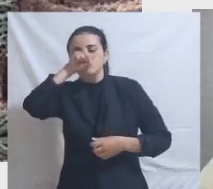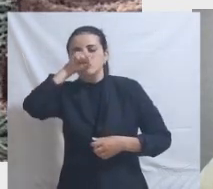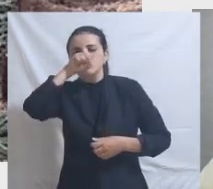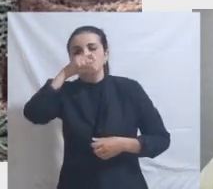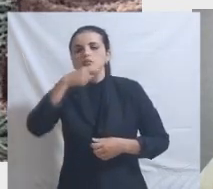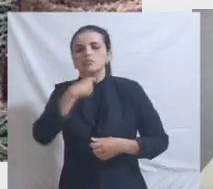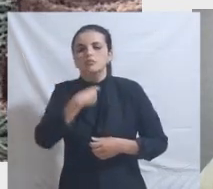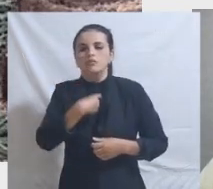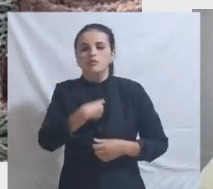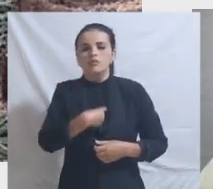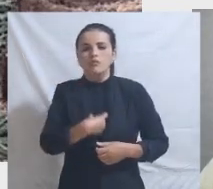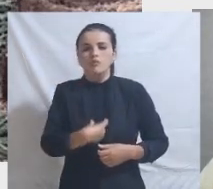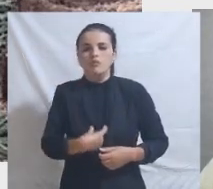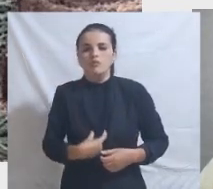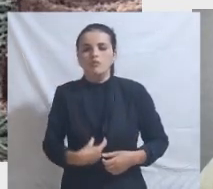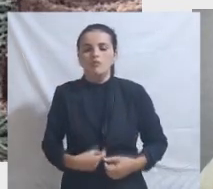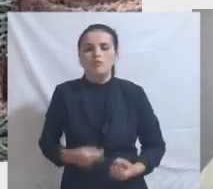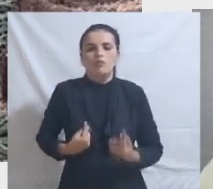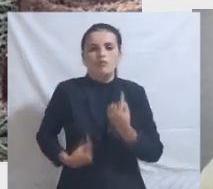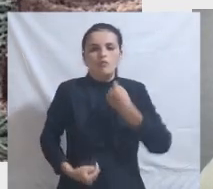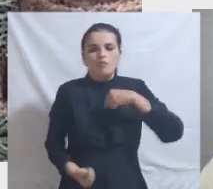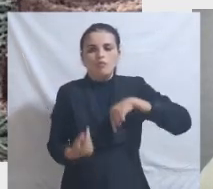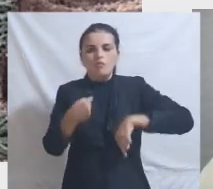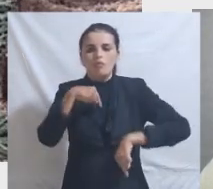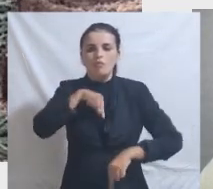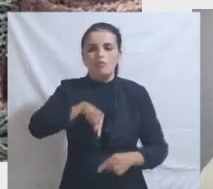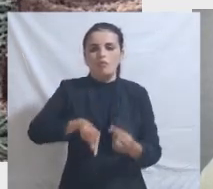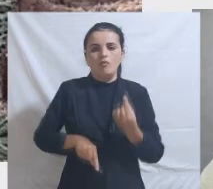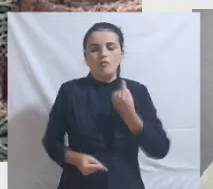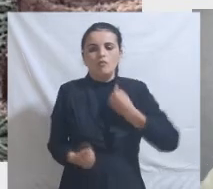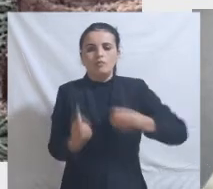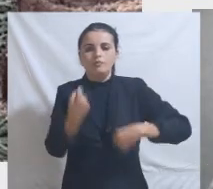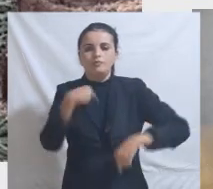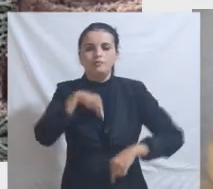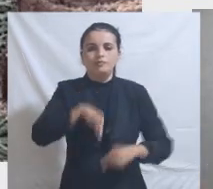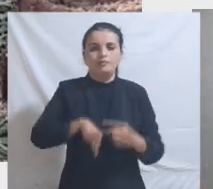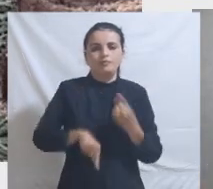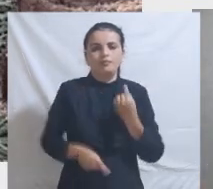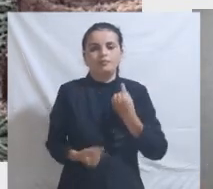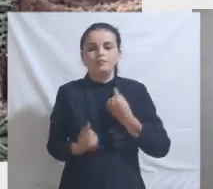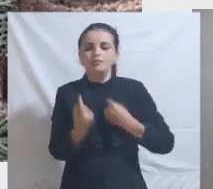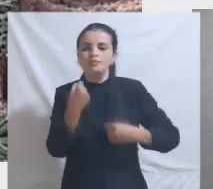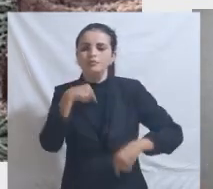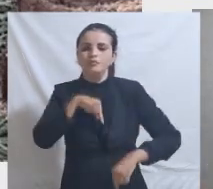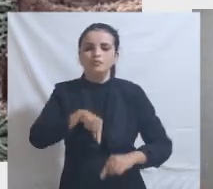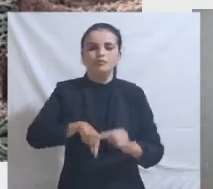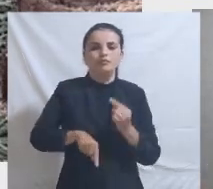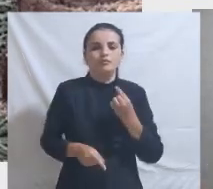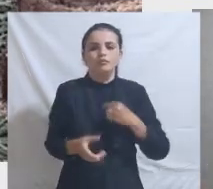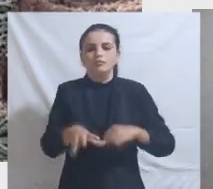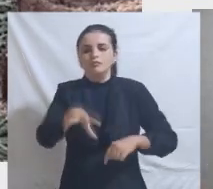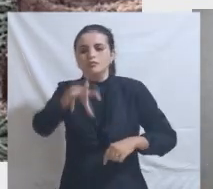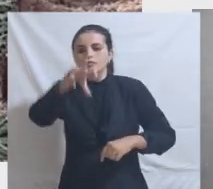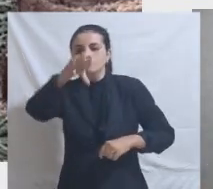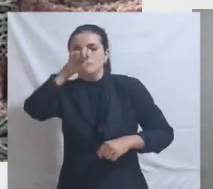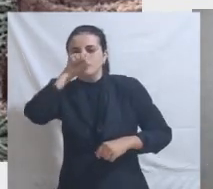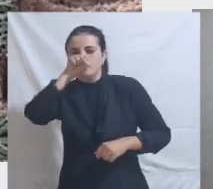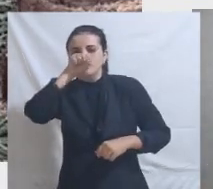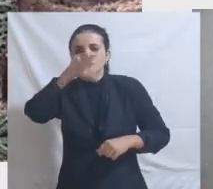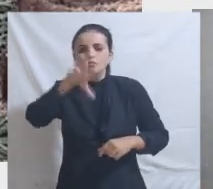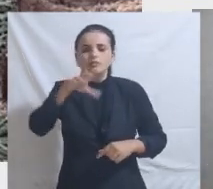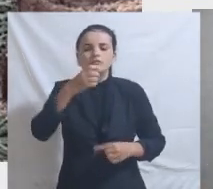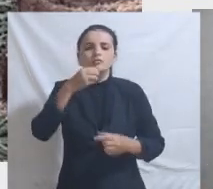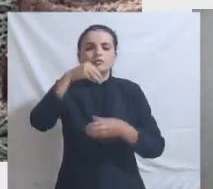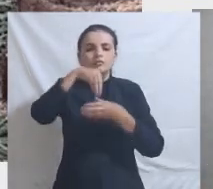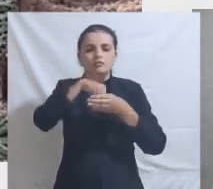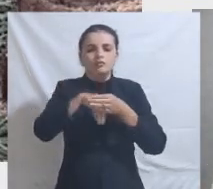nessa etapa aqui da traqueia, que é essa parte cartilaginosa, que ela forma esse muco para ele conseguir grudar, ou melhor, para essas impurezas